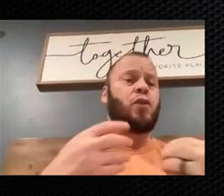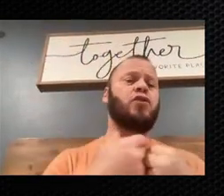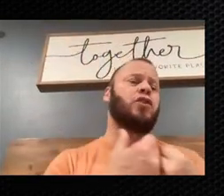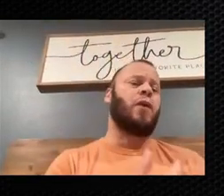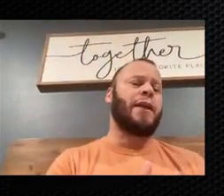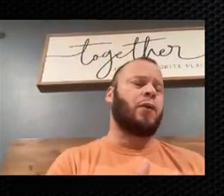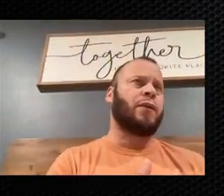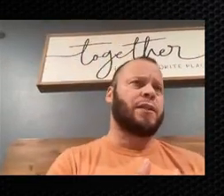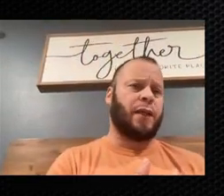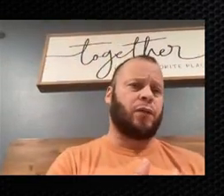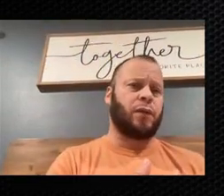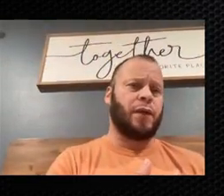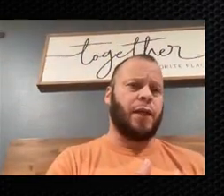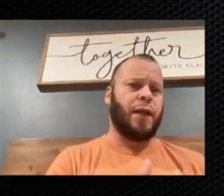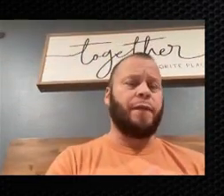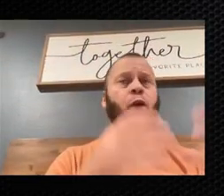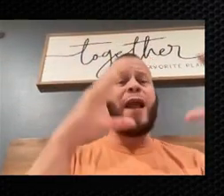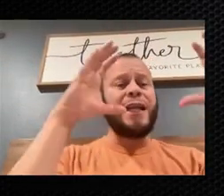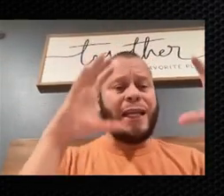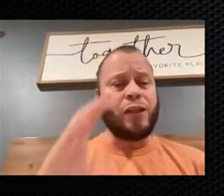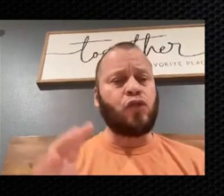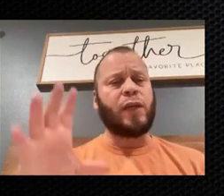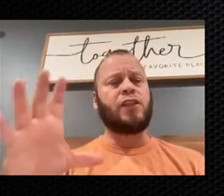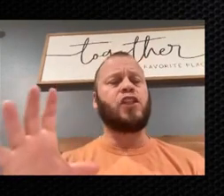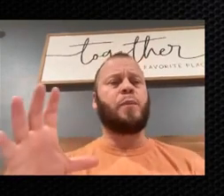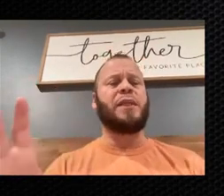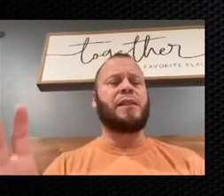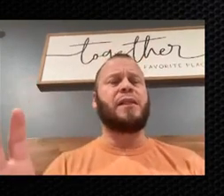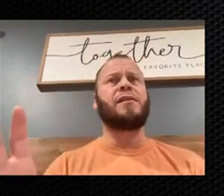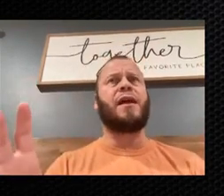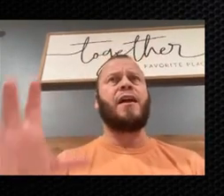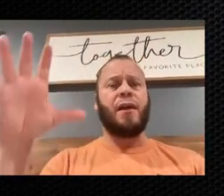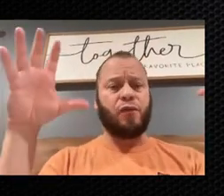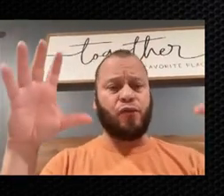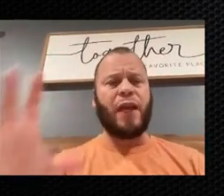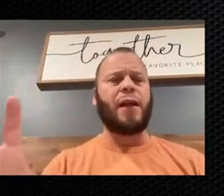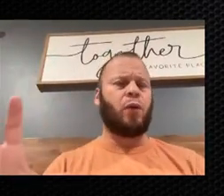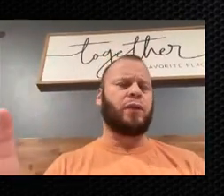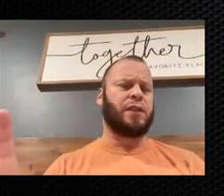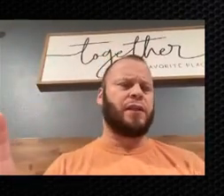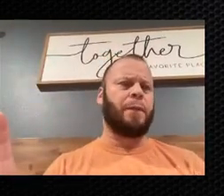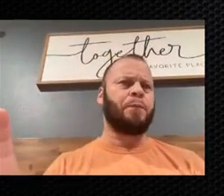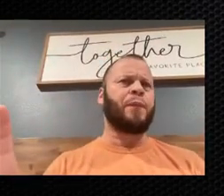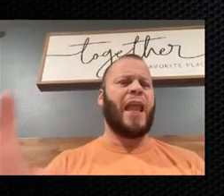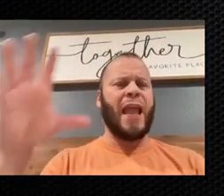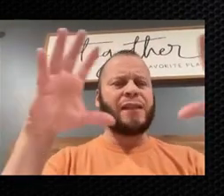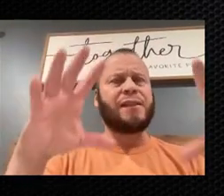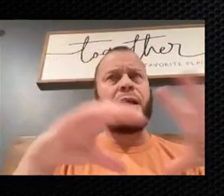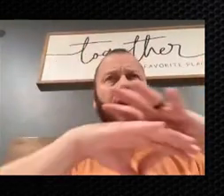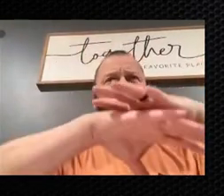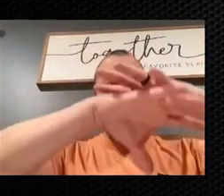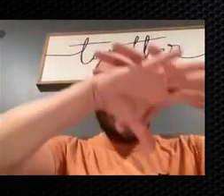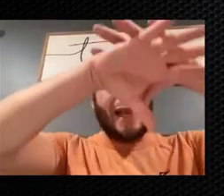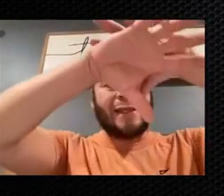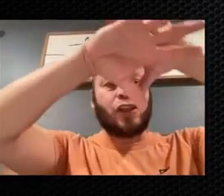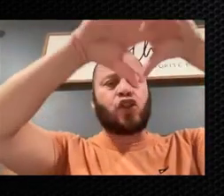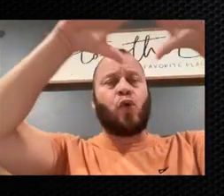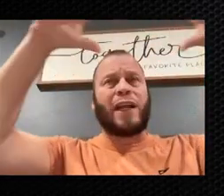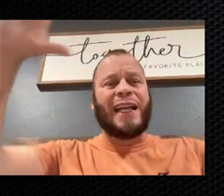essas coisas continuarem acontecendo Então é isso que a gente precisa ver acontecer essa